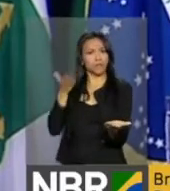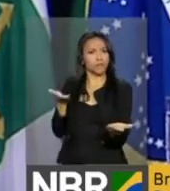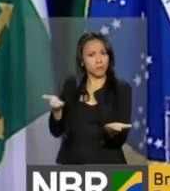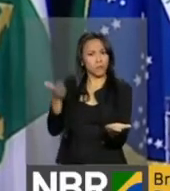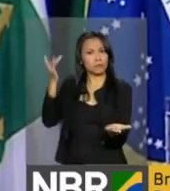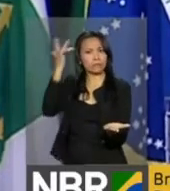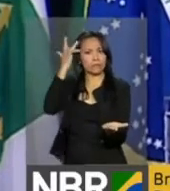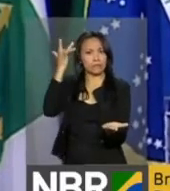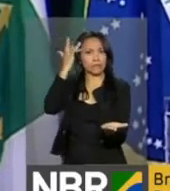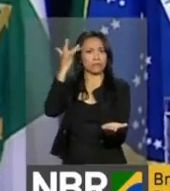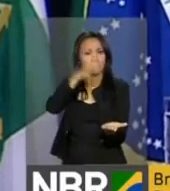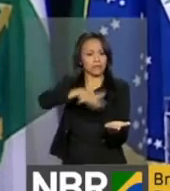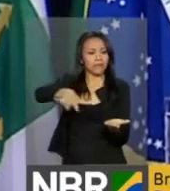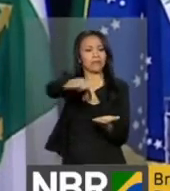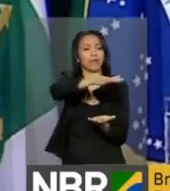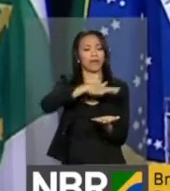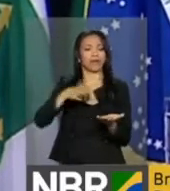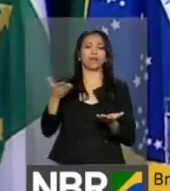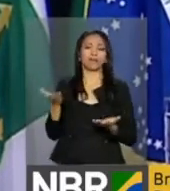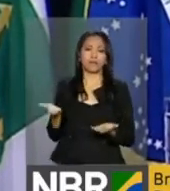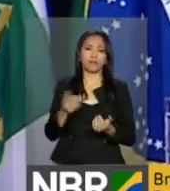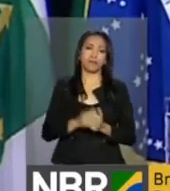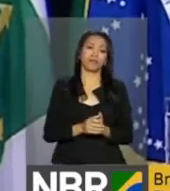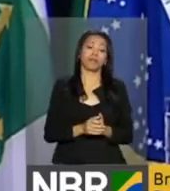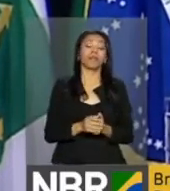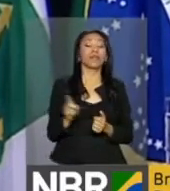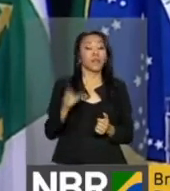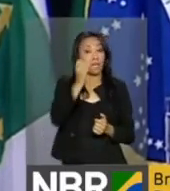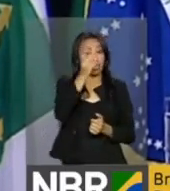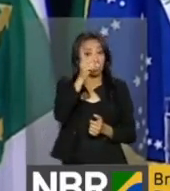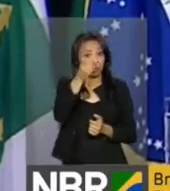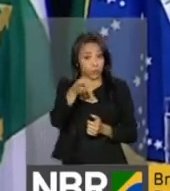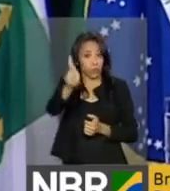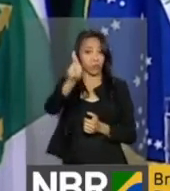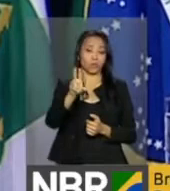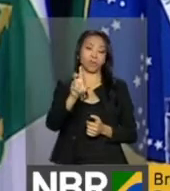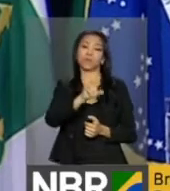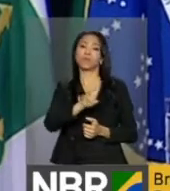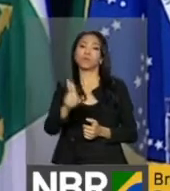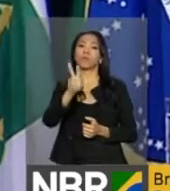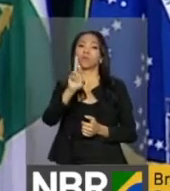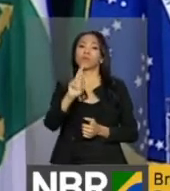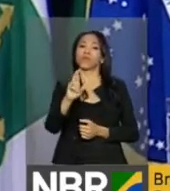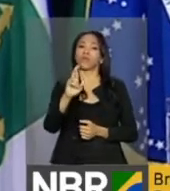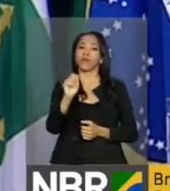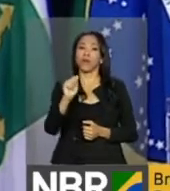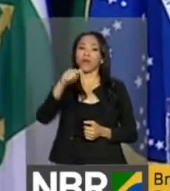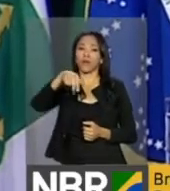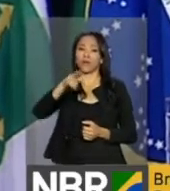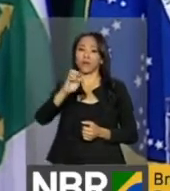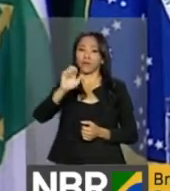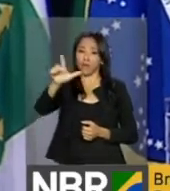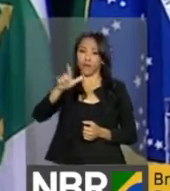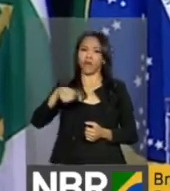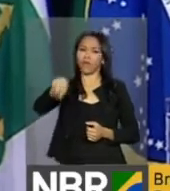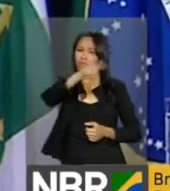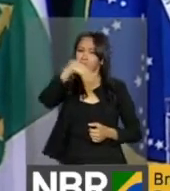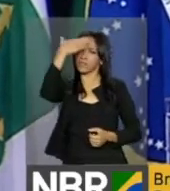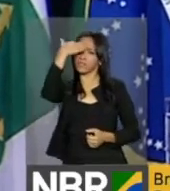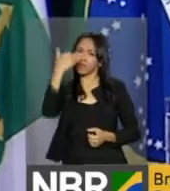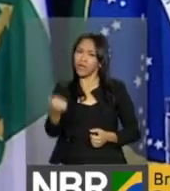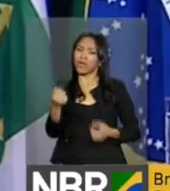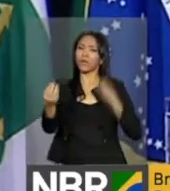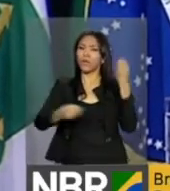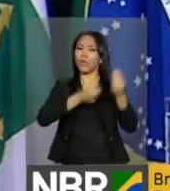que é a doutora Raquel, porque nós todos sabemos, os que aqui estão, sabem dos atributos da vida